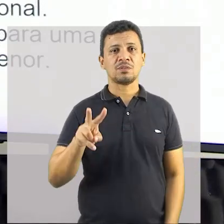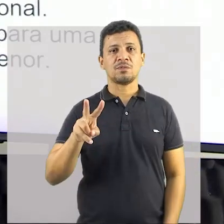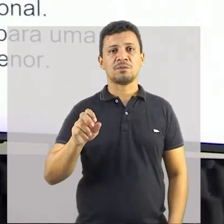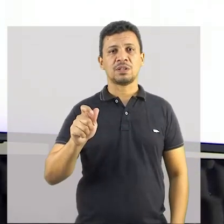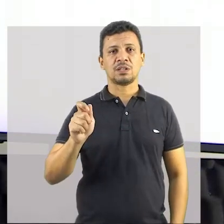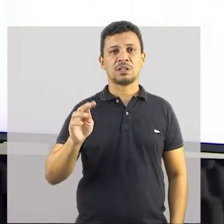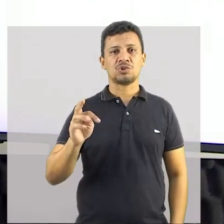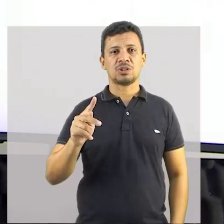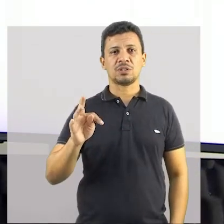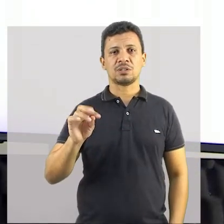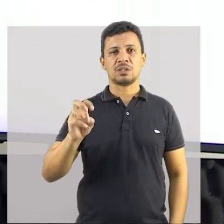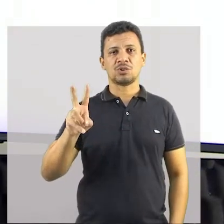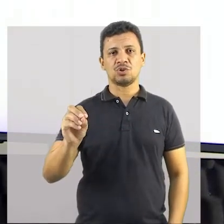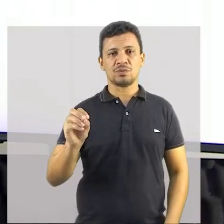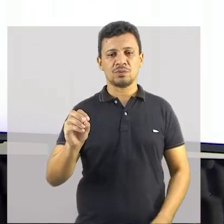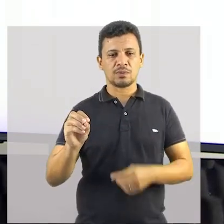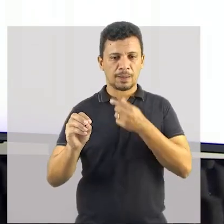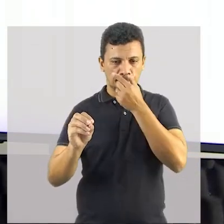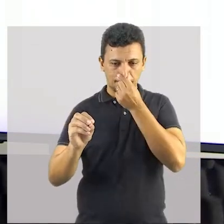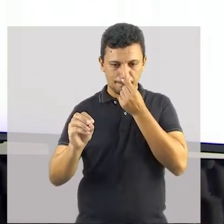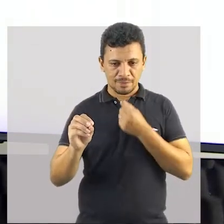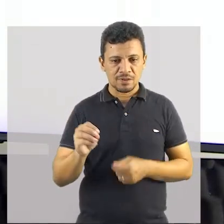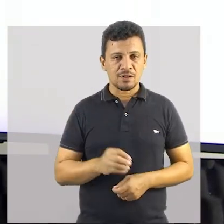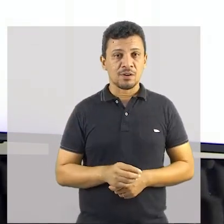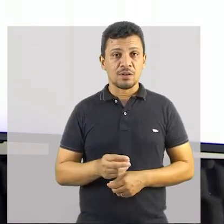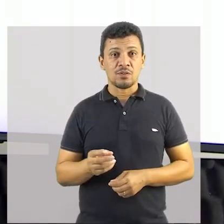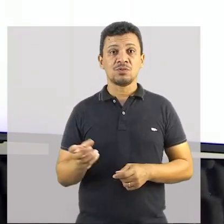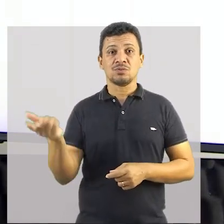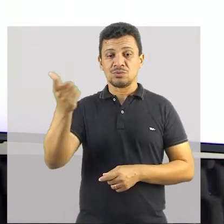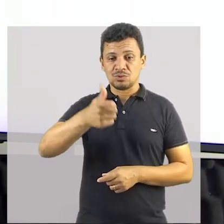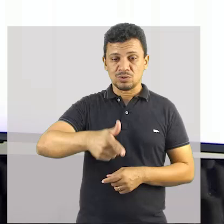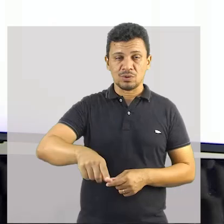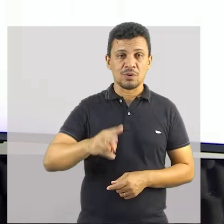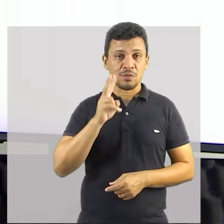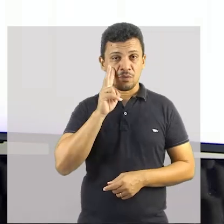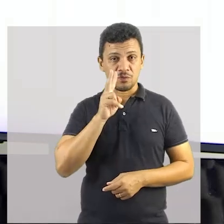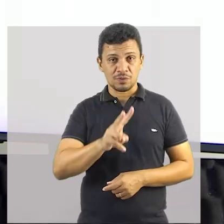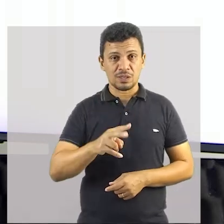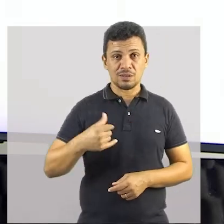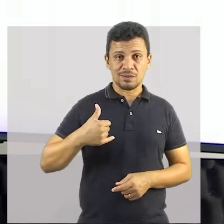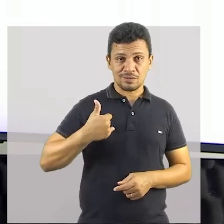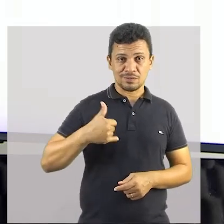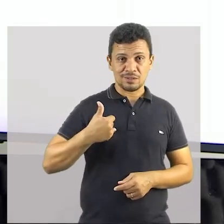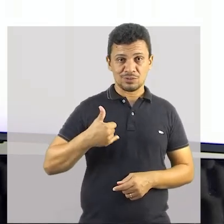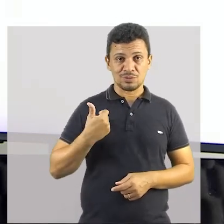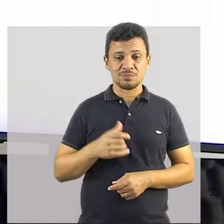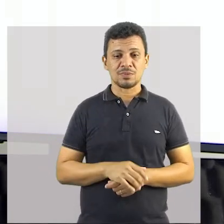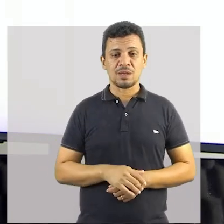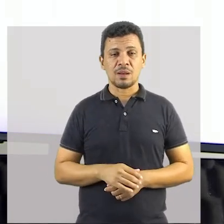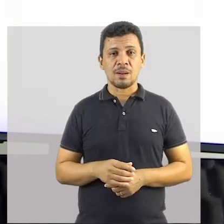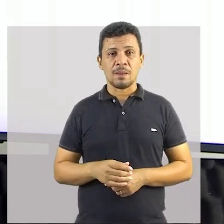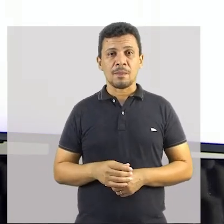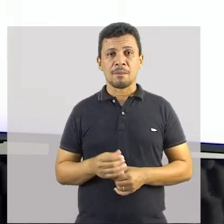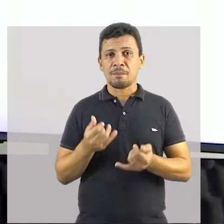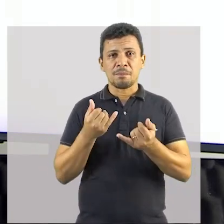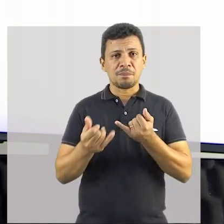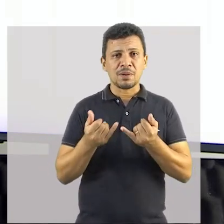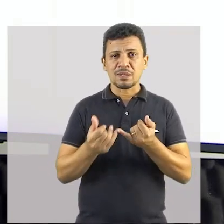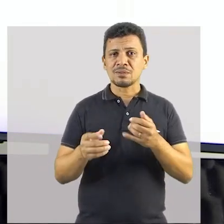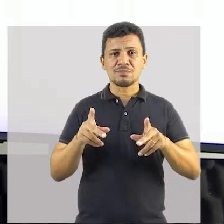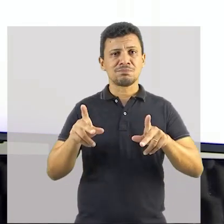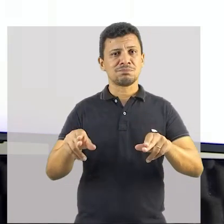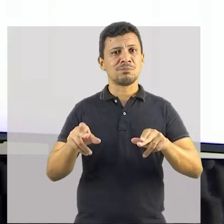bem, volta para a pirâmide. Se você olhar as duas primeiras faixas etárias aí no seu caderno, você vai perceber que elas são praticamente